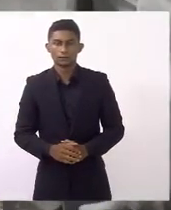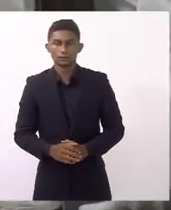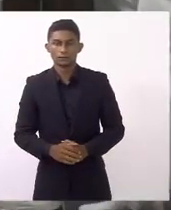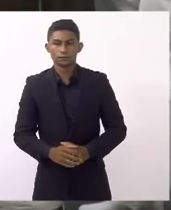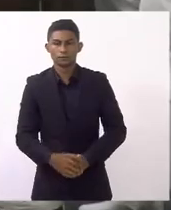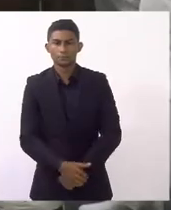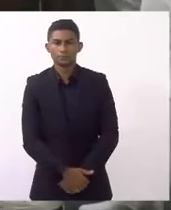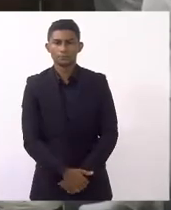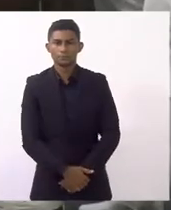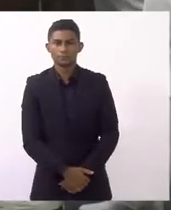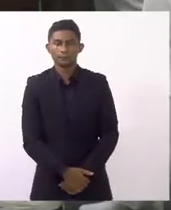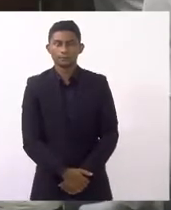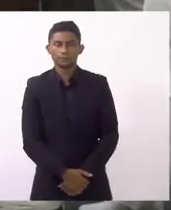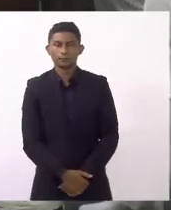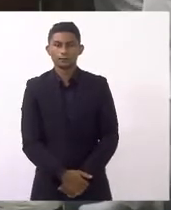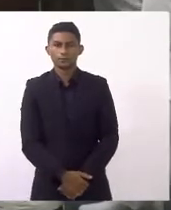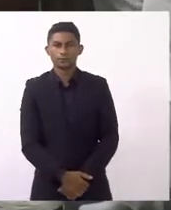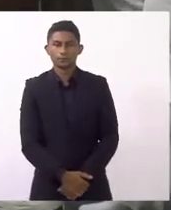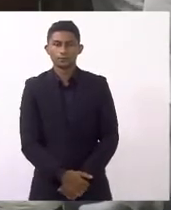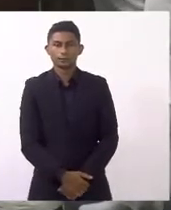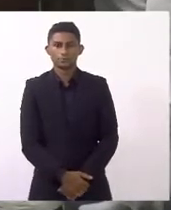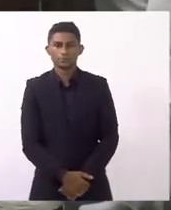E aí